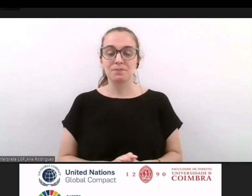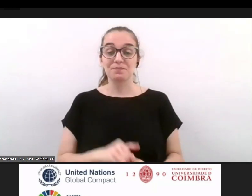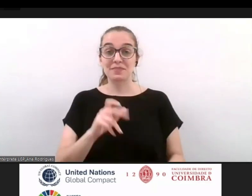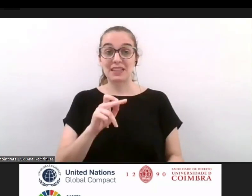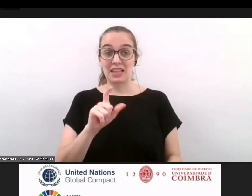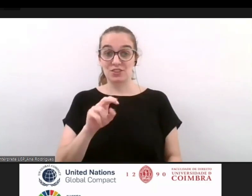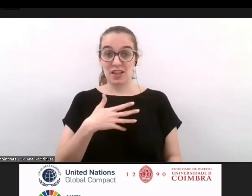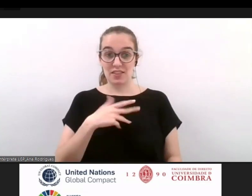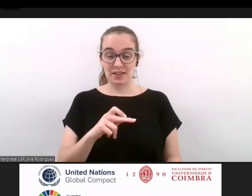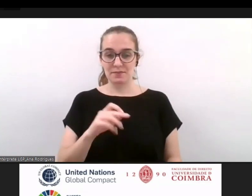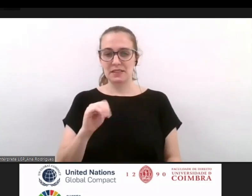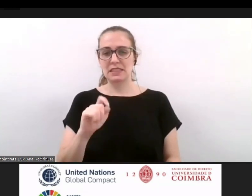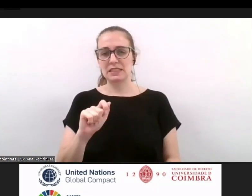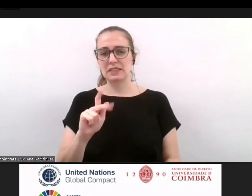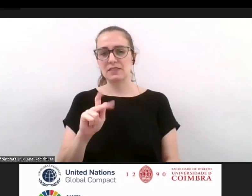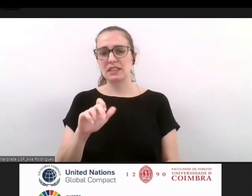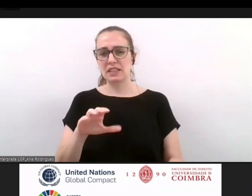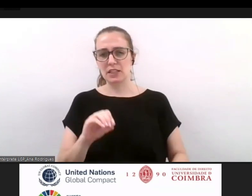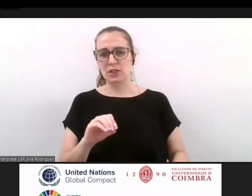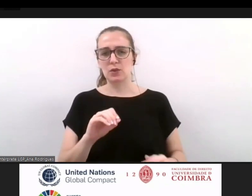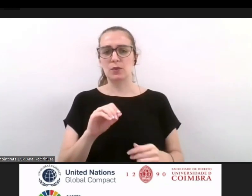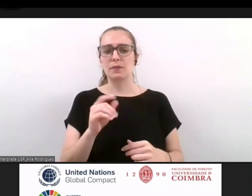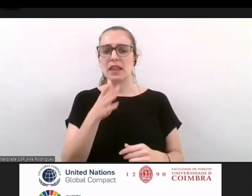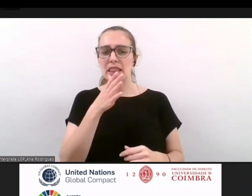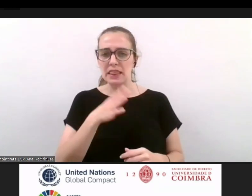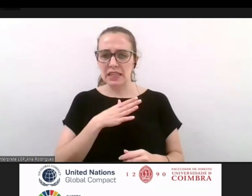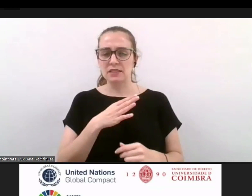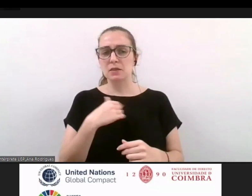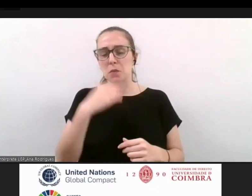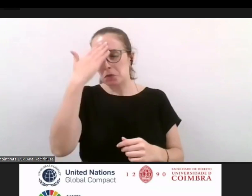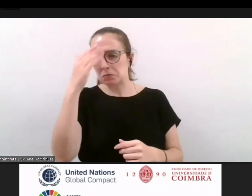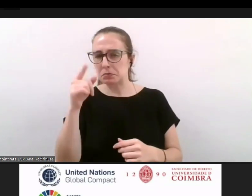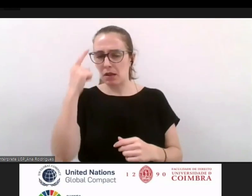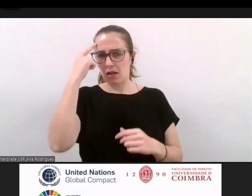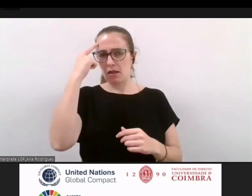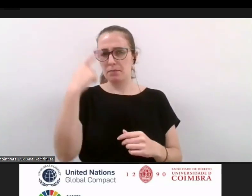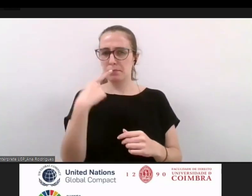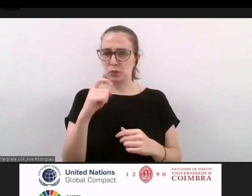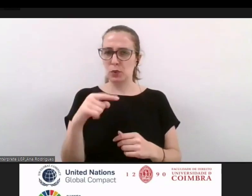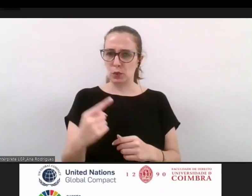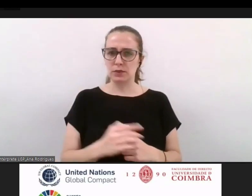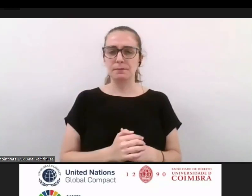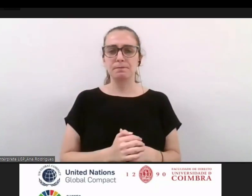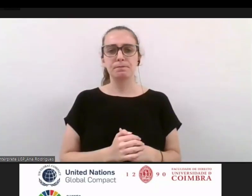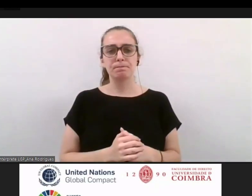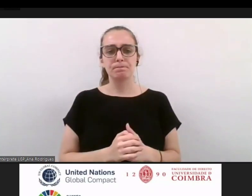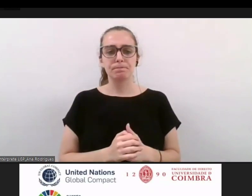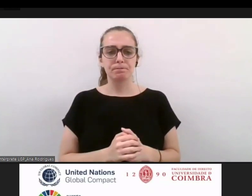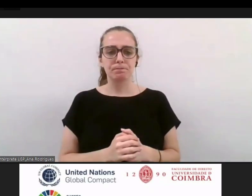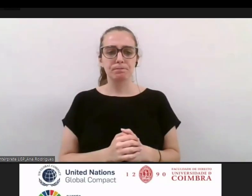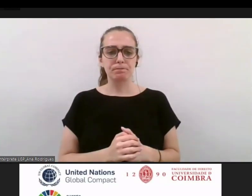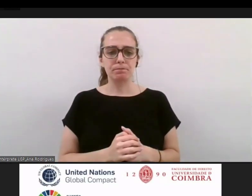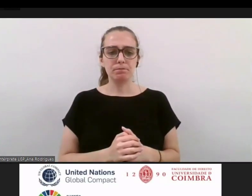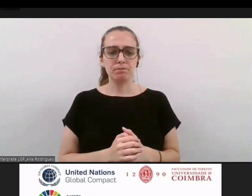o que disse, penso que nos permite fazer aqui a ponto com outra pergunta, que é uma pergunta interessante também, que